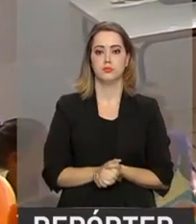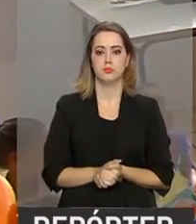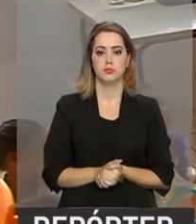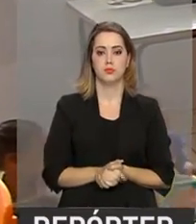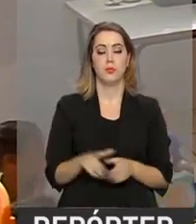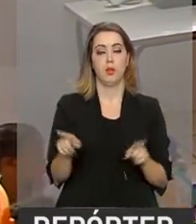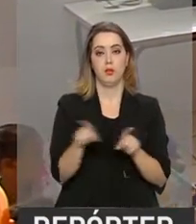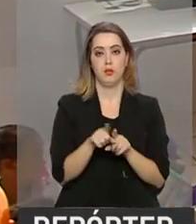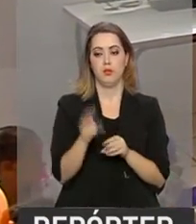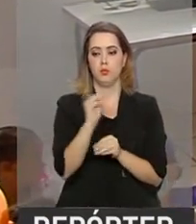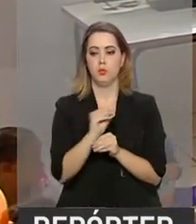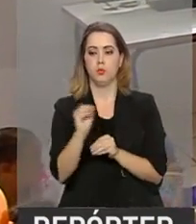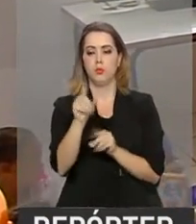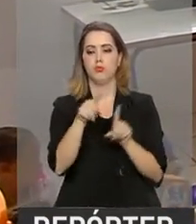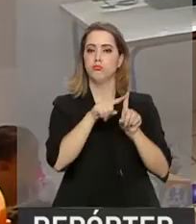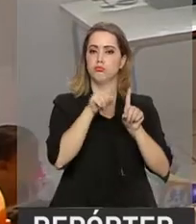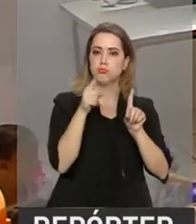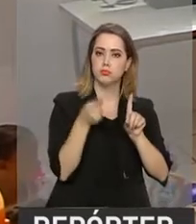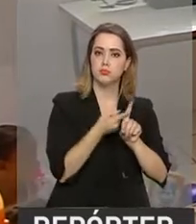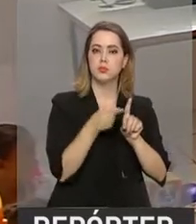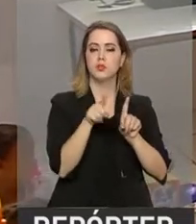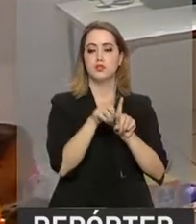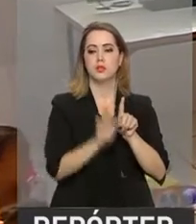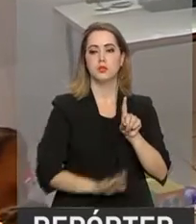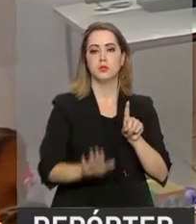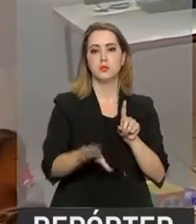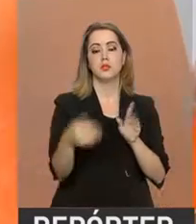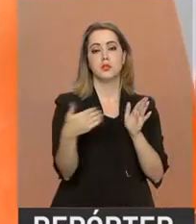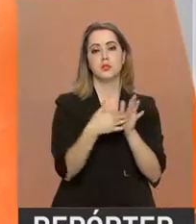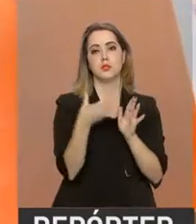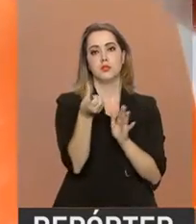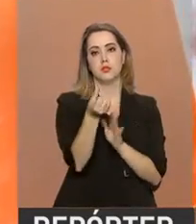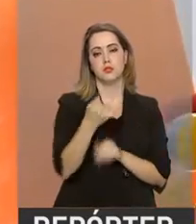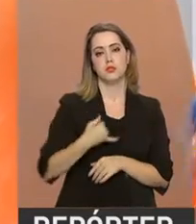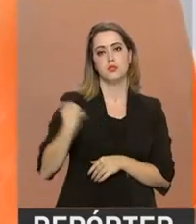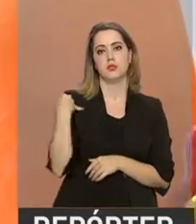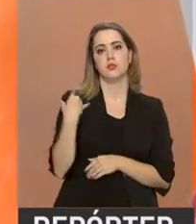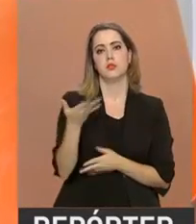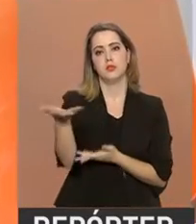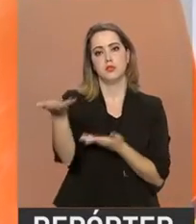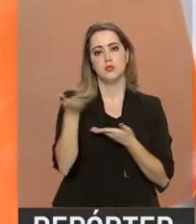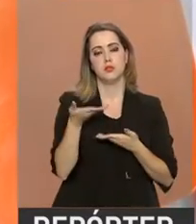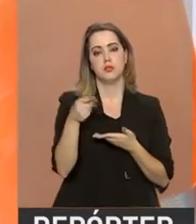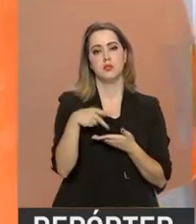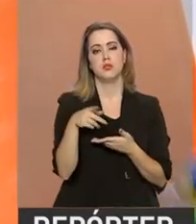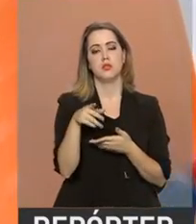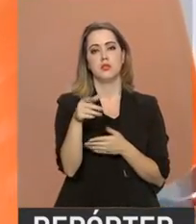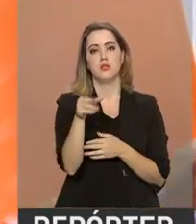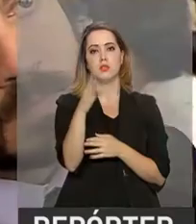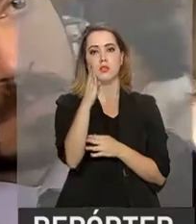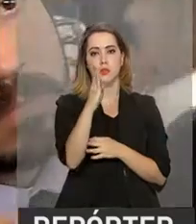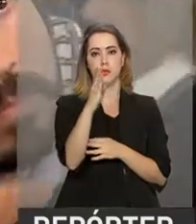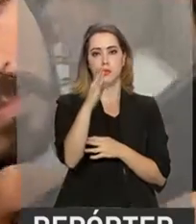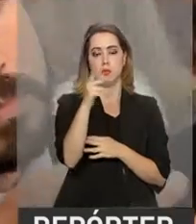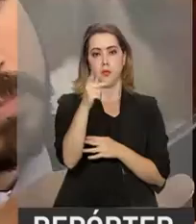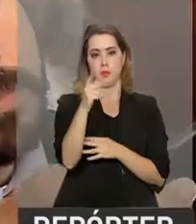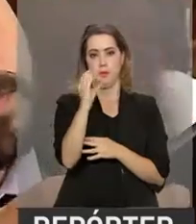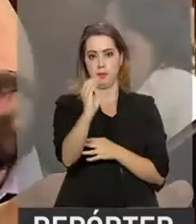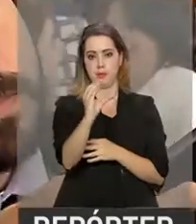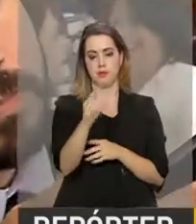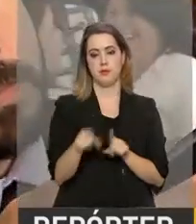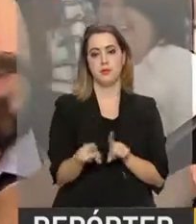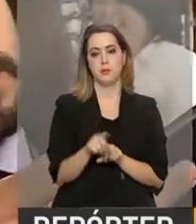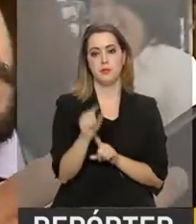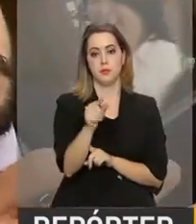feitos atendimentos a gestantes e crianças de até 6 anos que recebem o benefício de prestação continuada. 70%